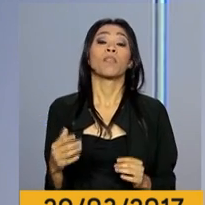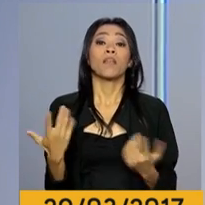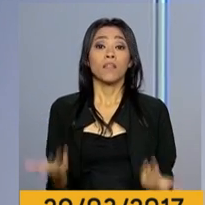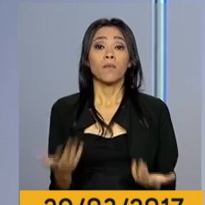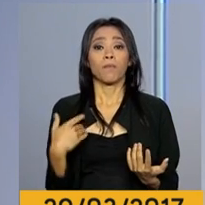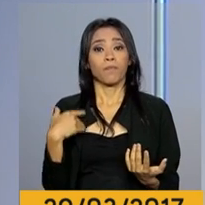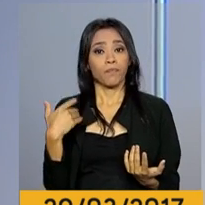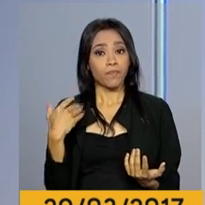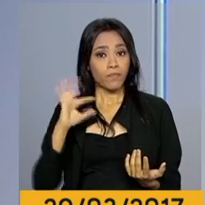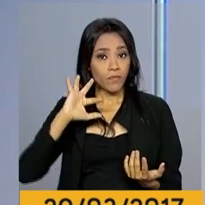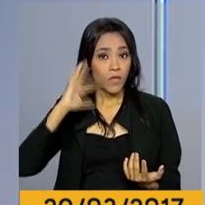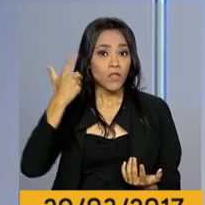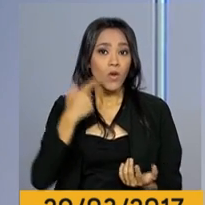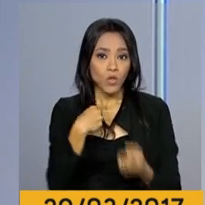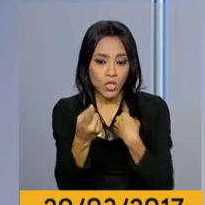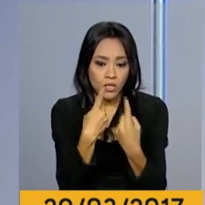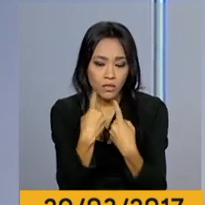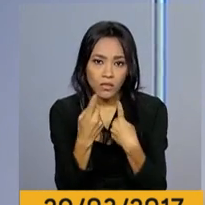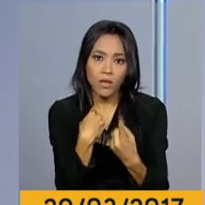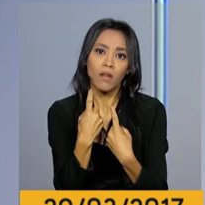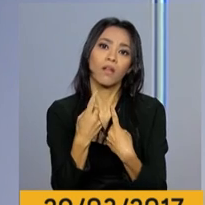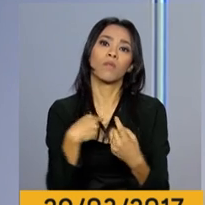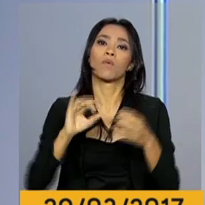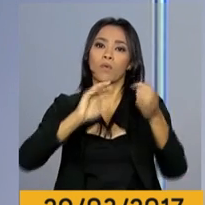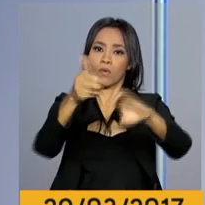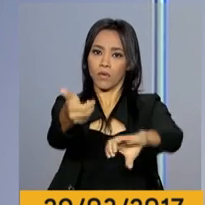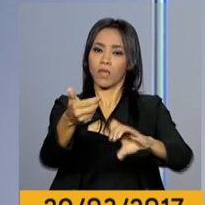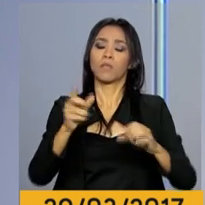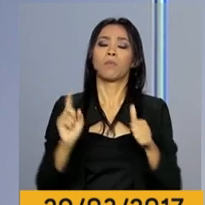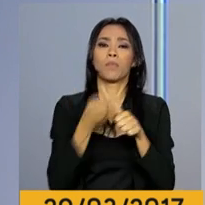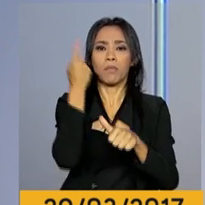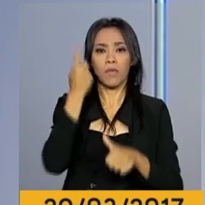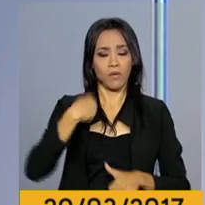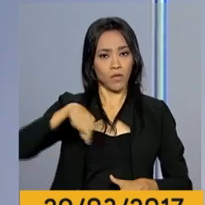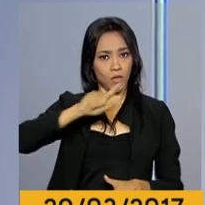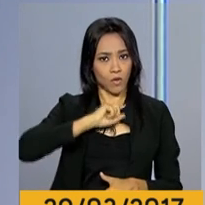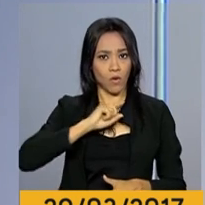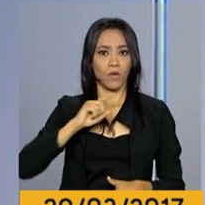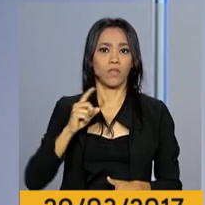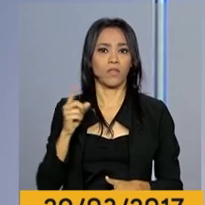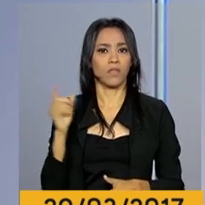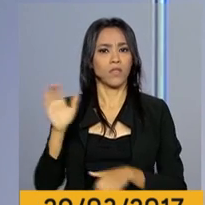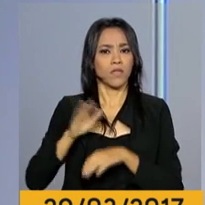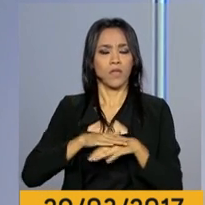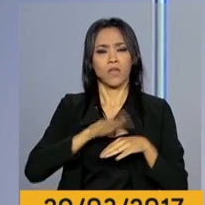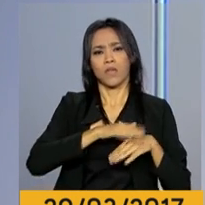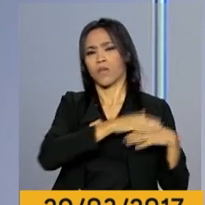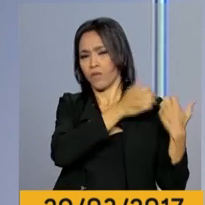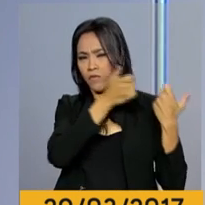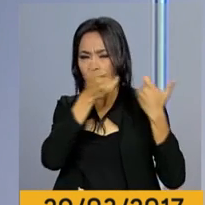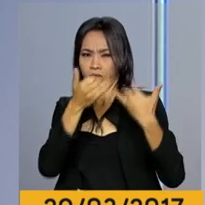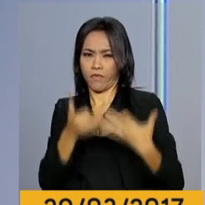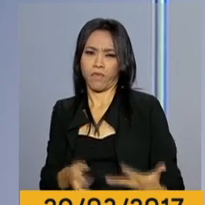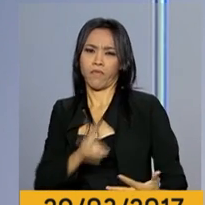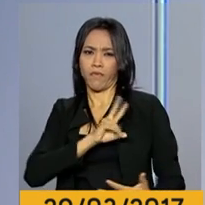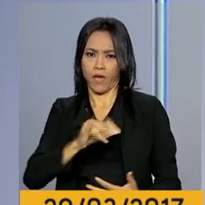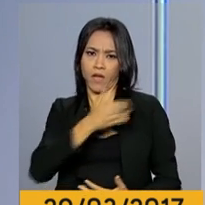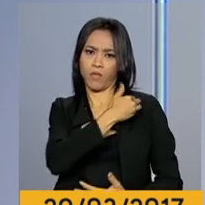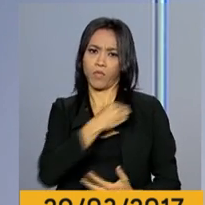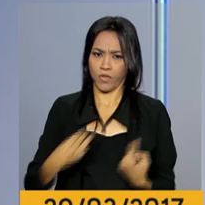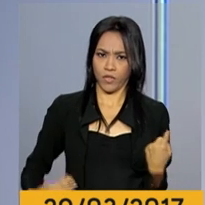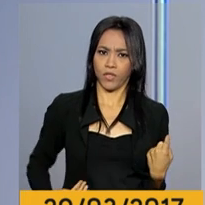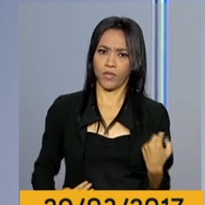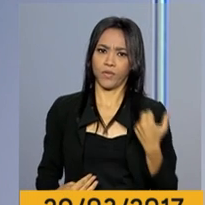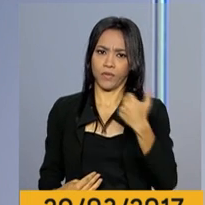diálogo nós vamos trabalhando a primeira questão que nós enfrentamos o meirelles é seguramente vai falar isso mas foi a